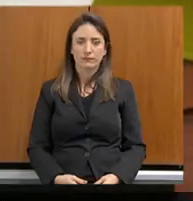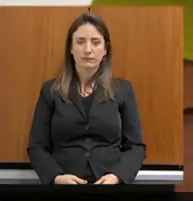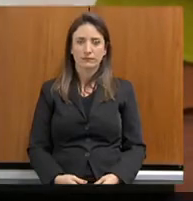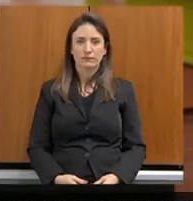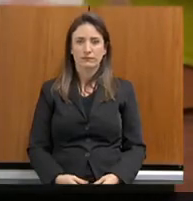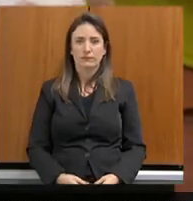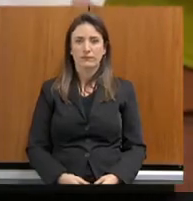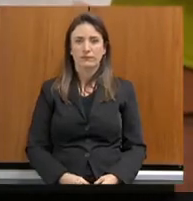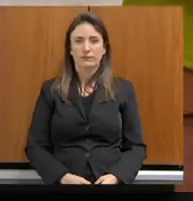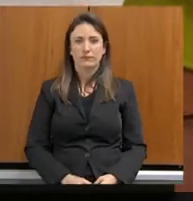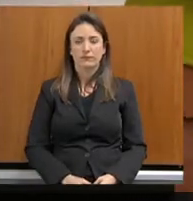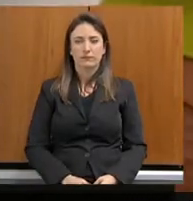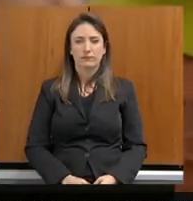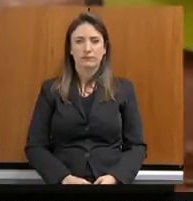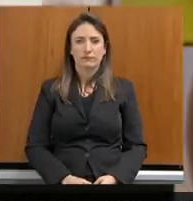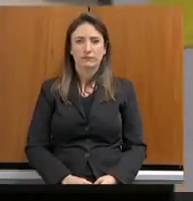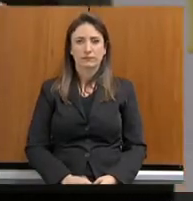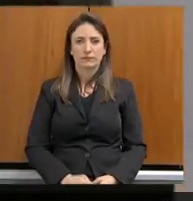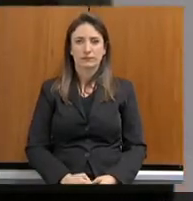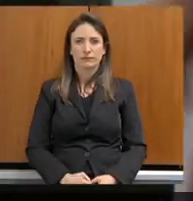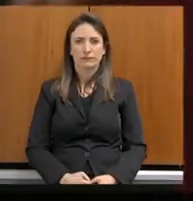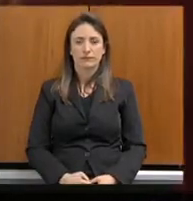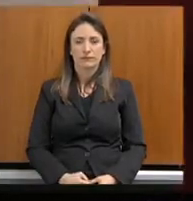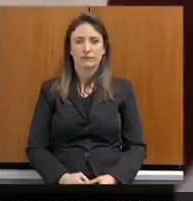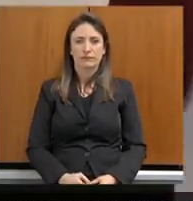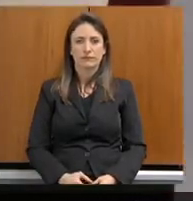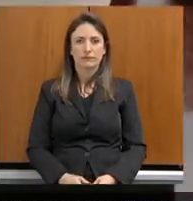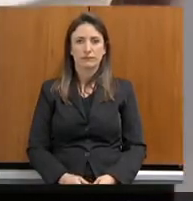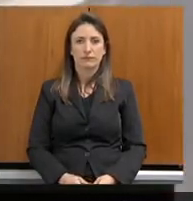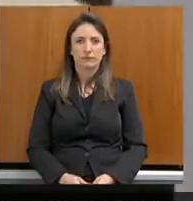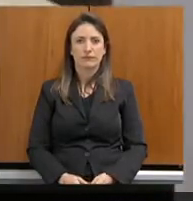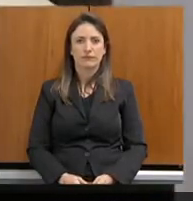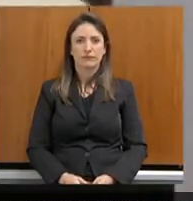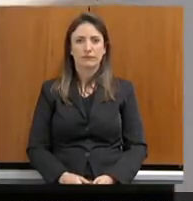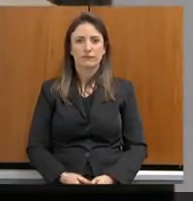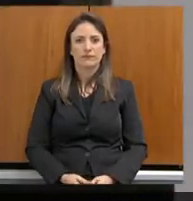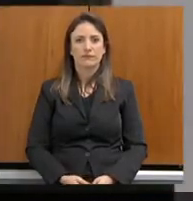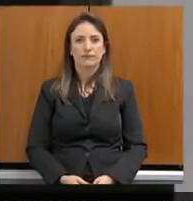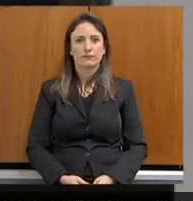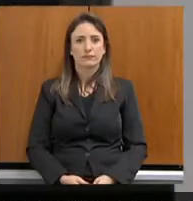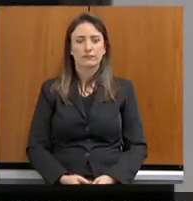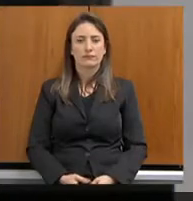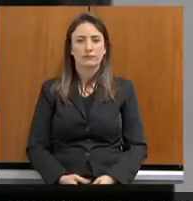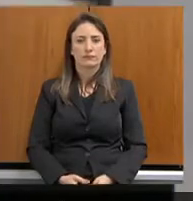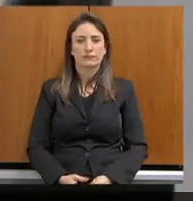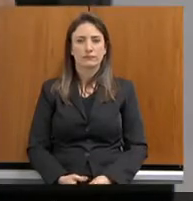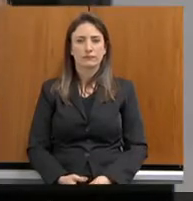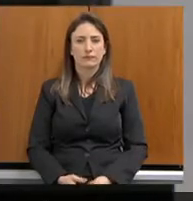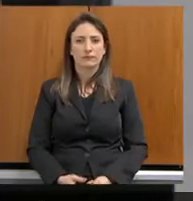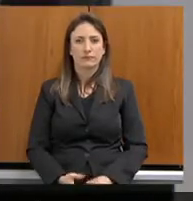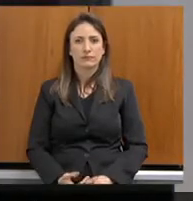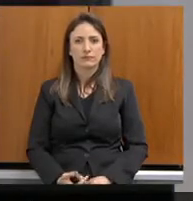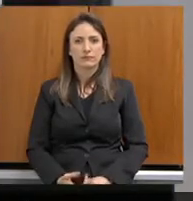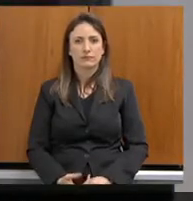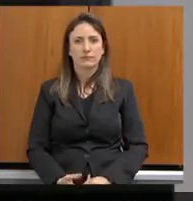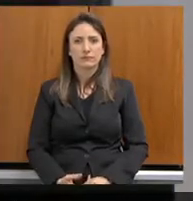E aí E aí E aí